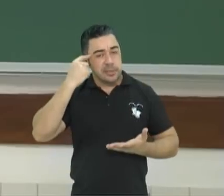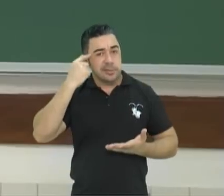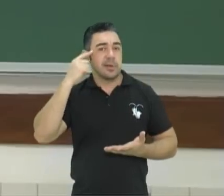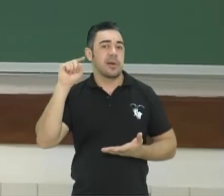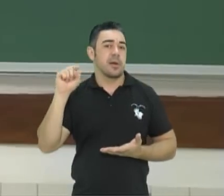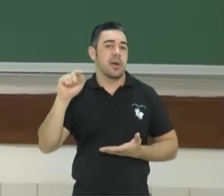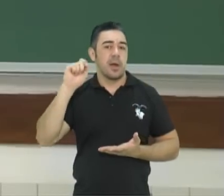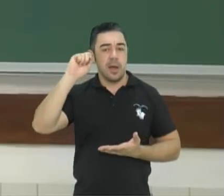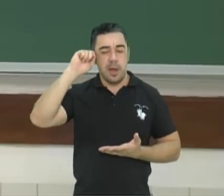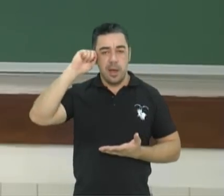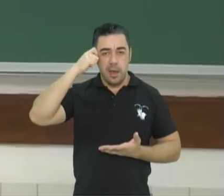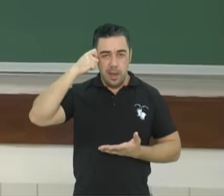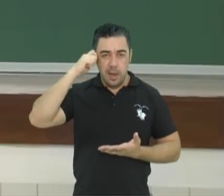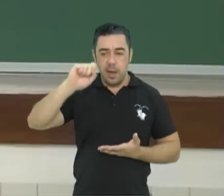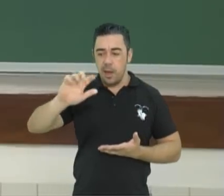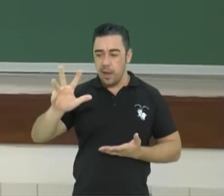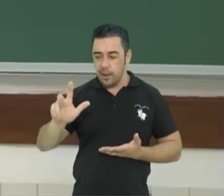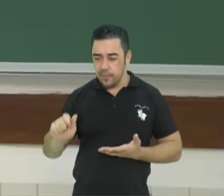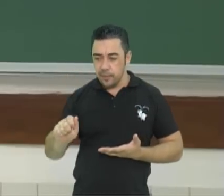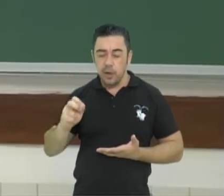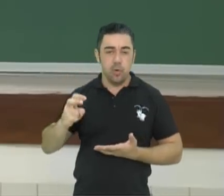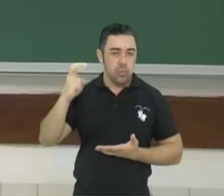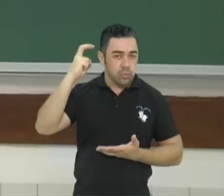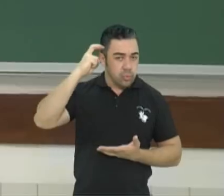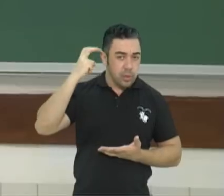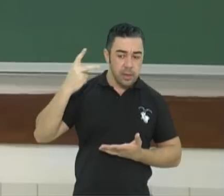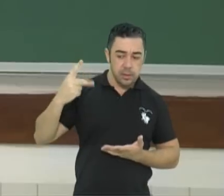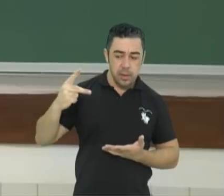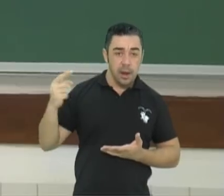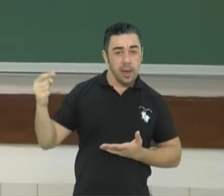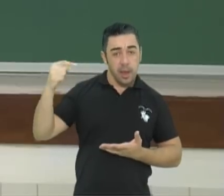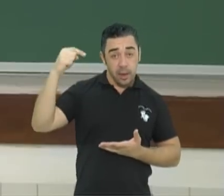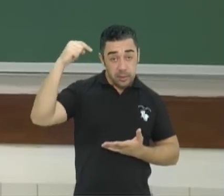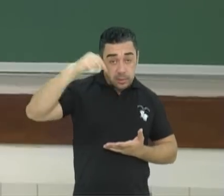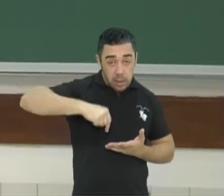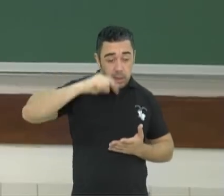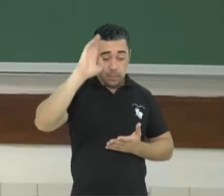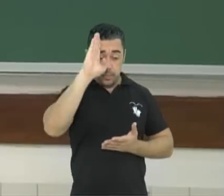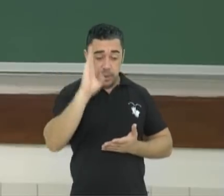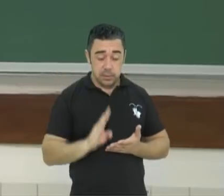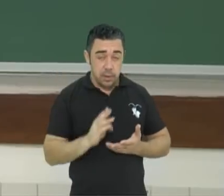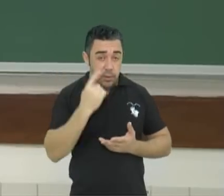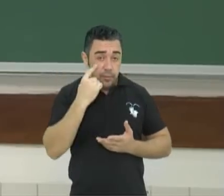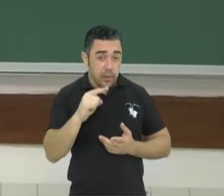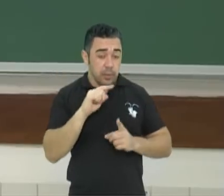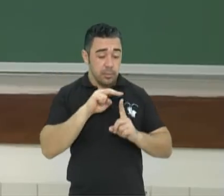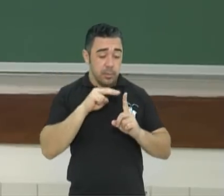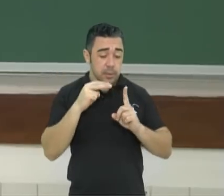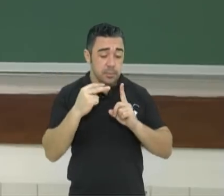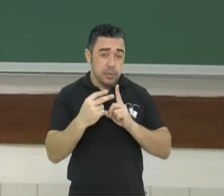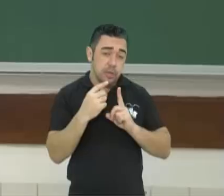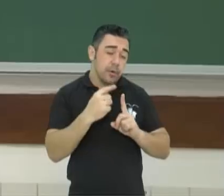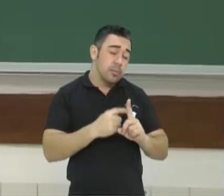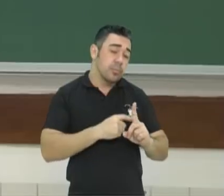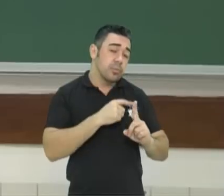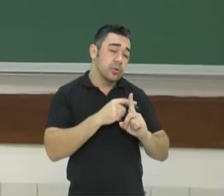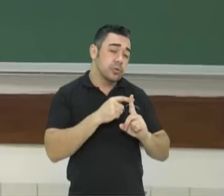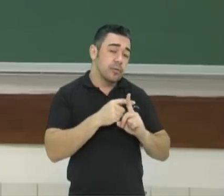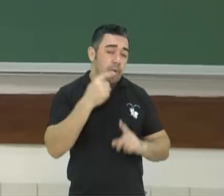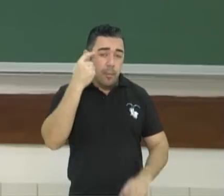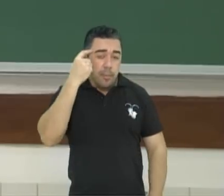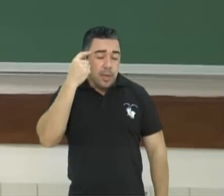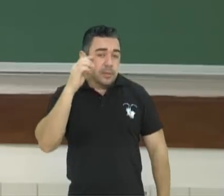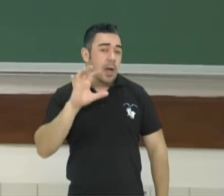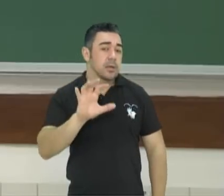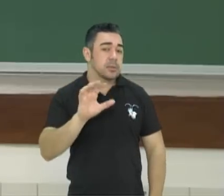a cultura africana e dos afrodescendentes aqui no Brasil a partir de uma perspectiva mais positiva, né? Então vamos pensar aí